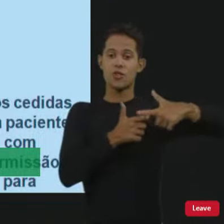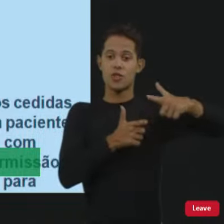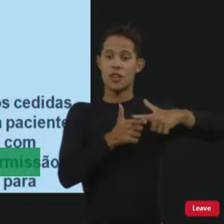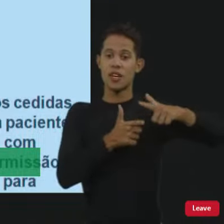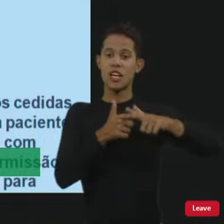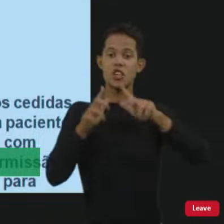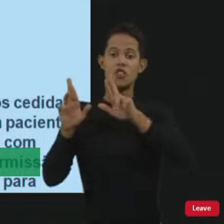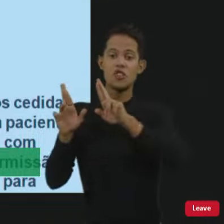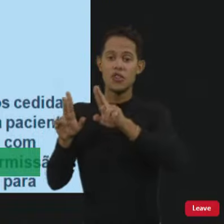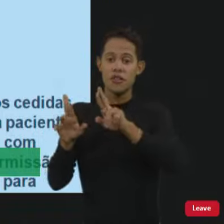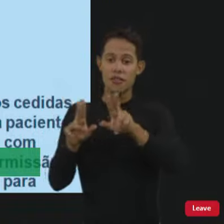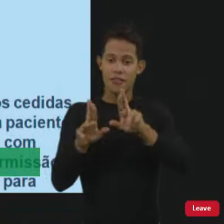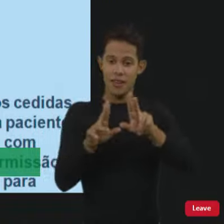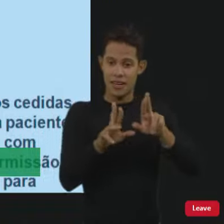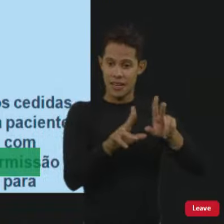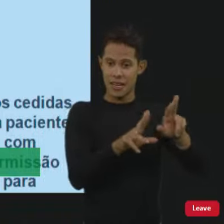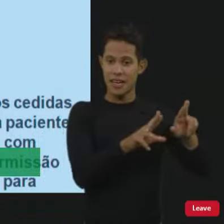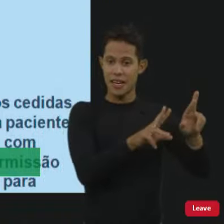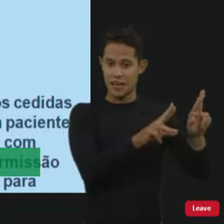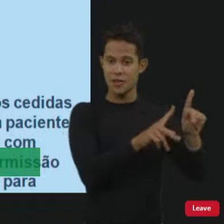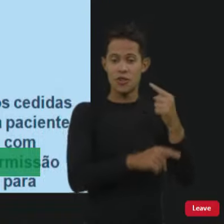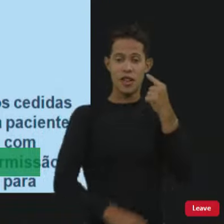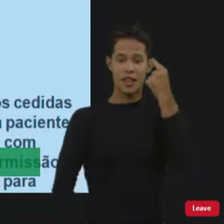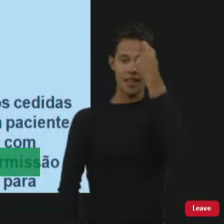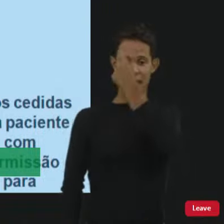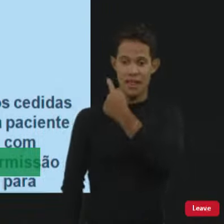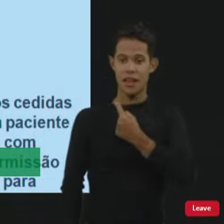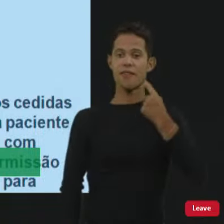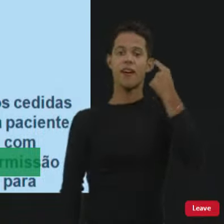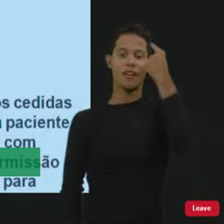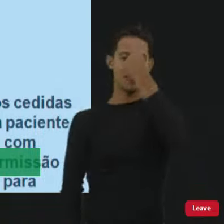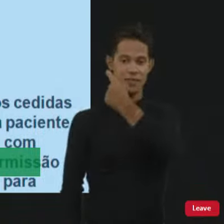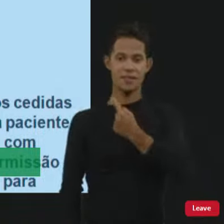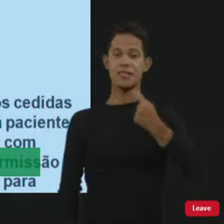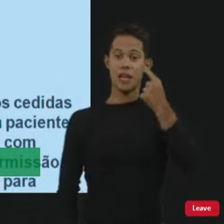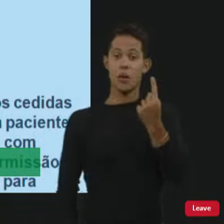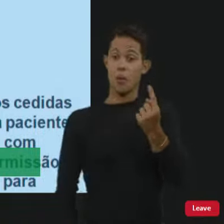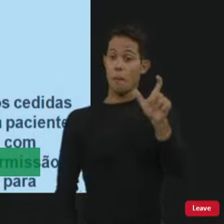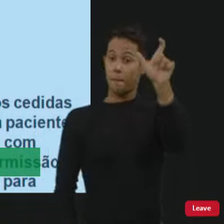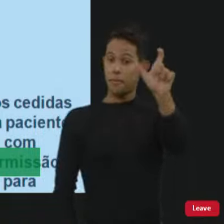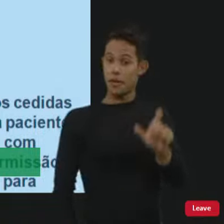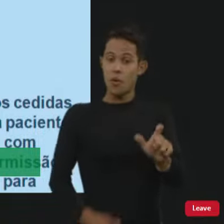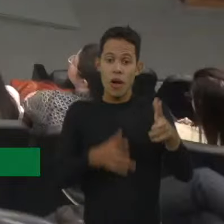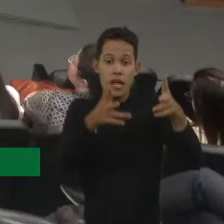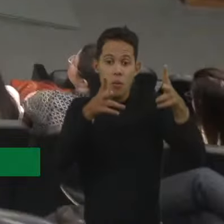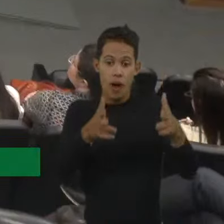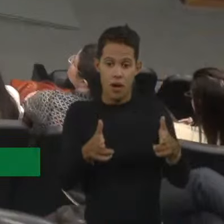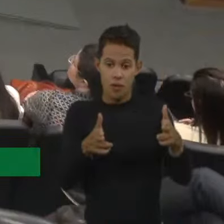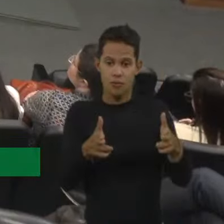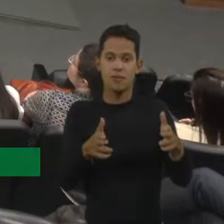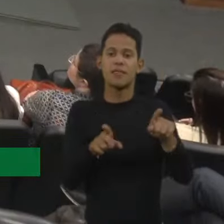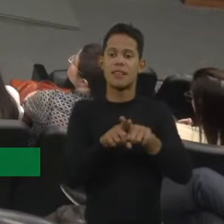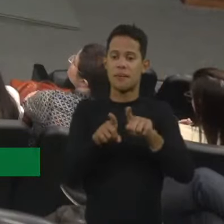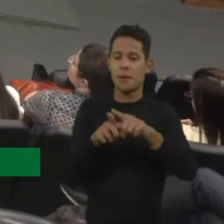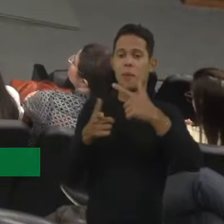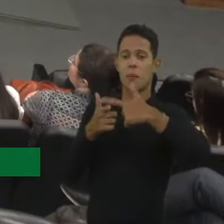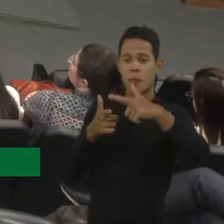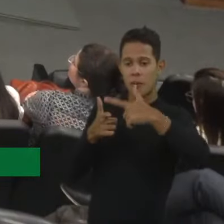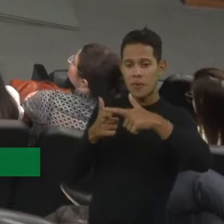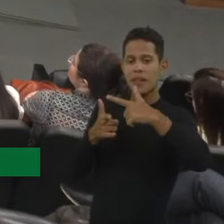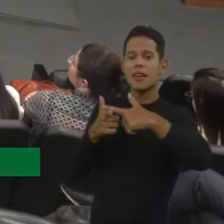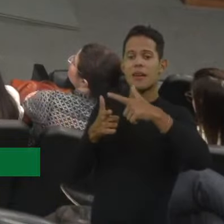com acometimento facial. Isso na mesma pessoa, isso fora crise de angedema